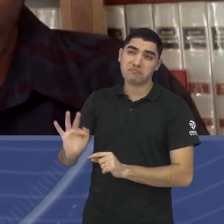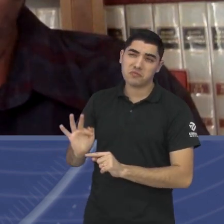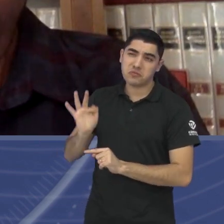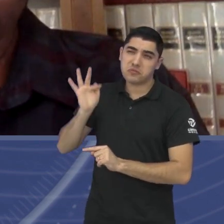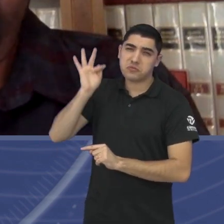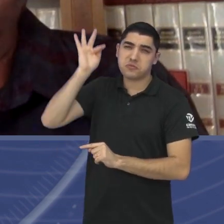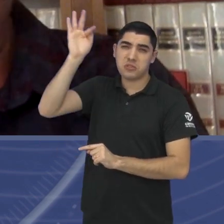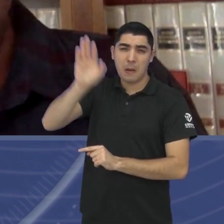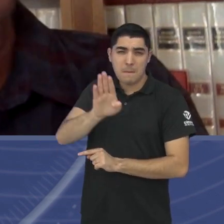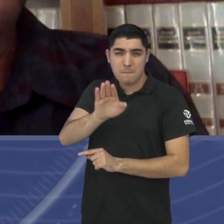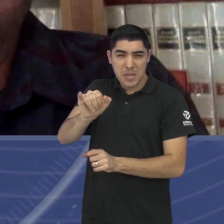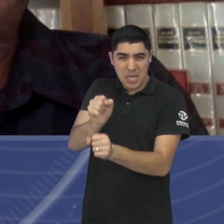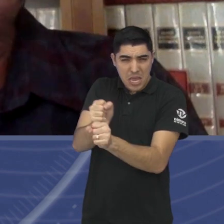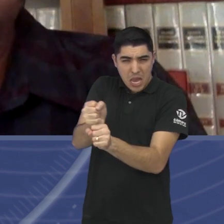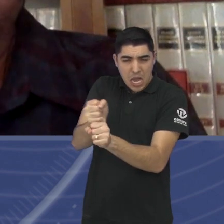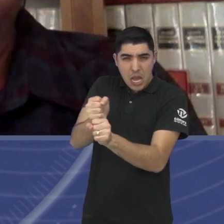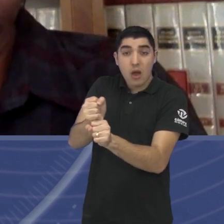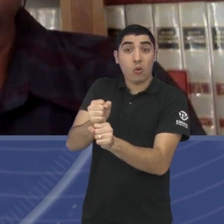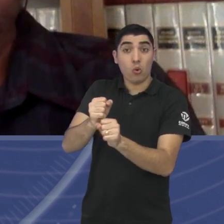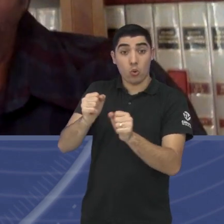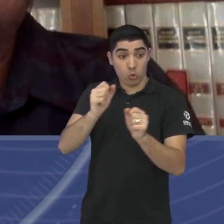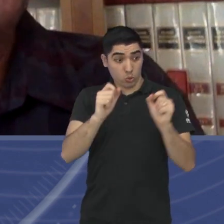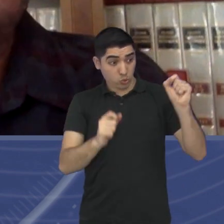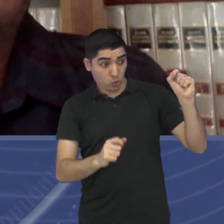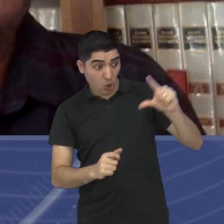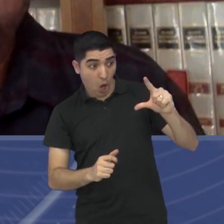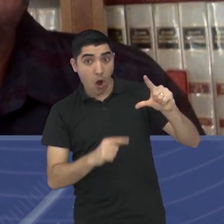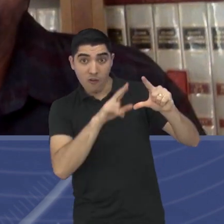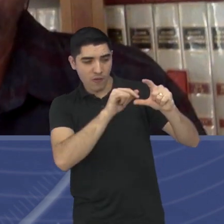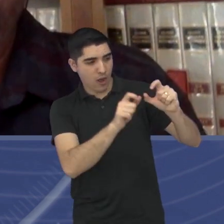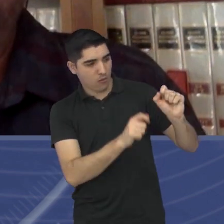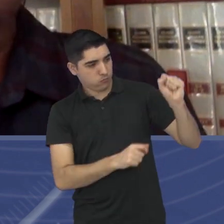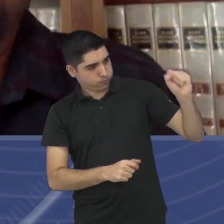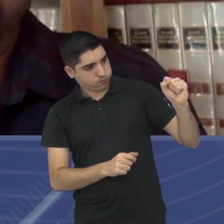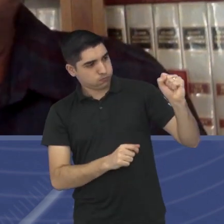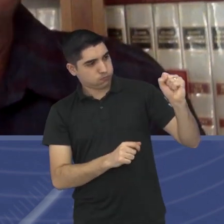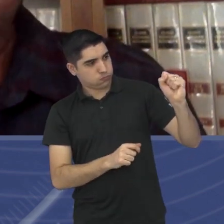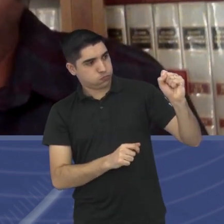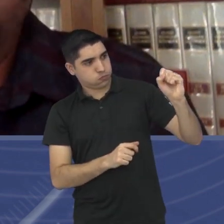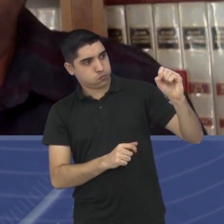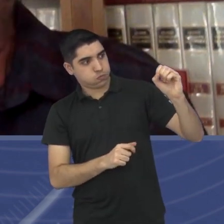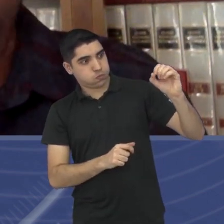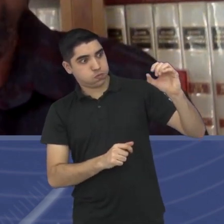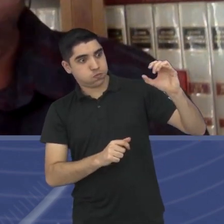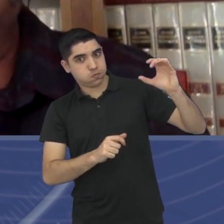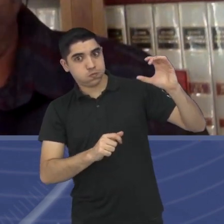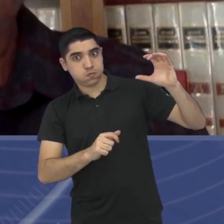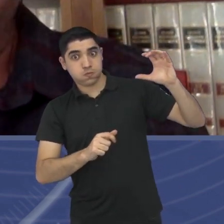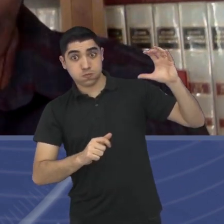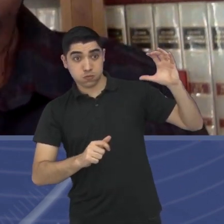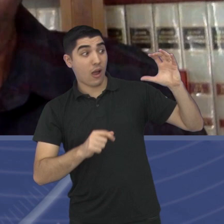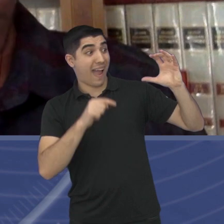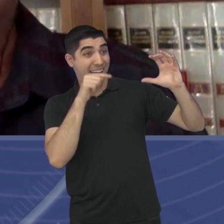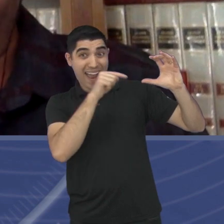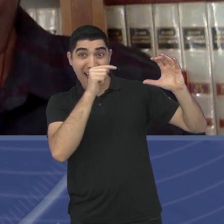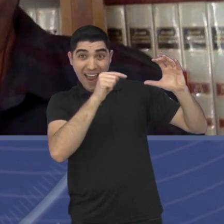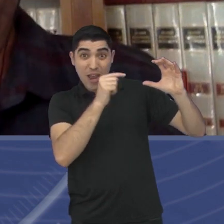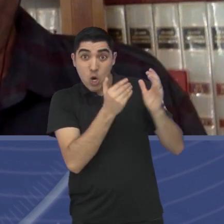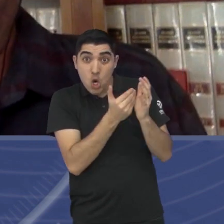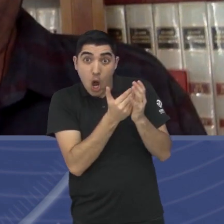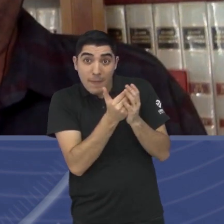certo momento, daqui a alguns bilhões de anos, o Sol vai se expandir. E a expansão do Sol e toda essa mudança